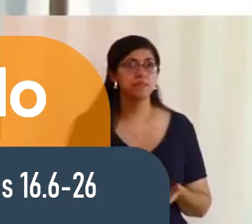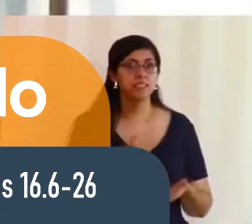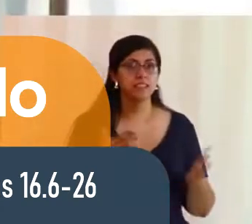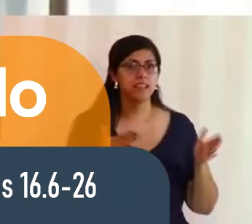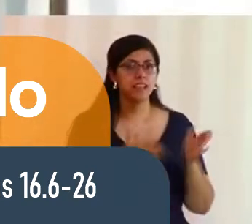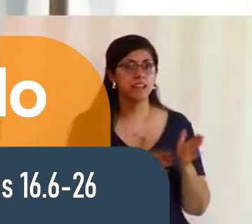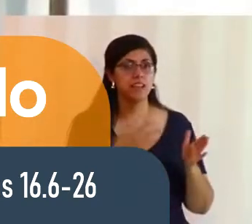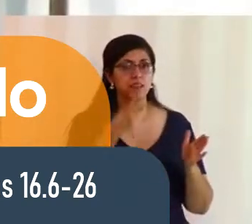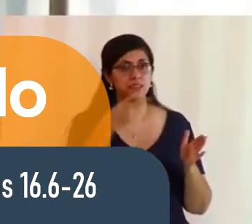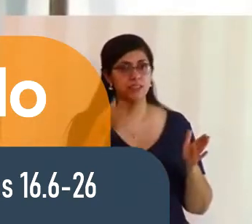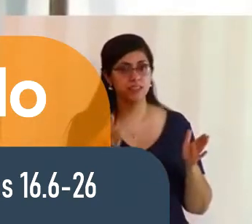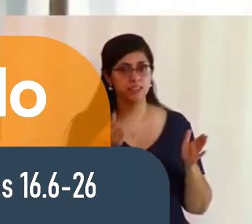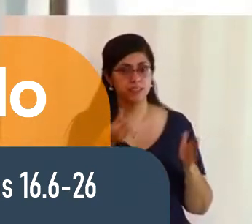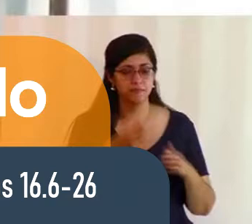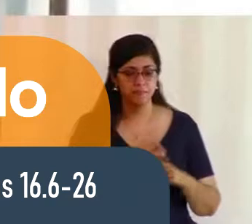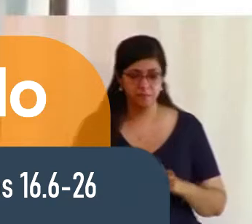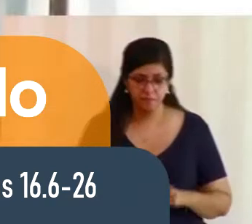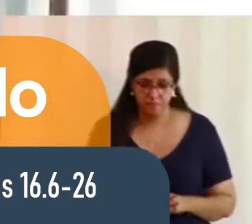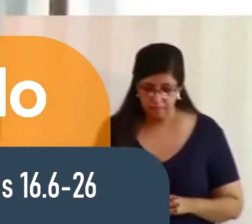26.